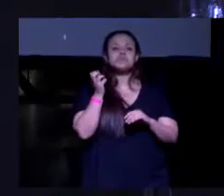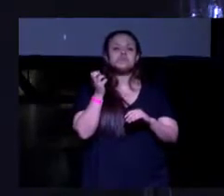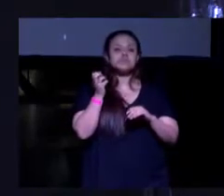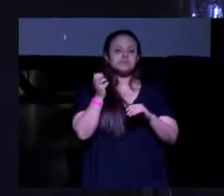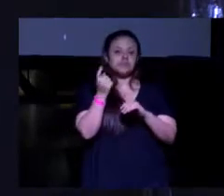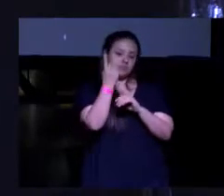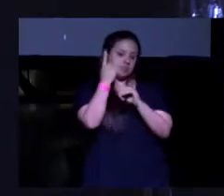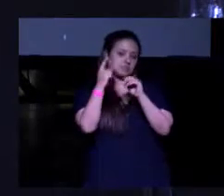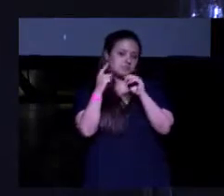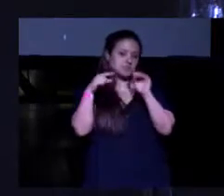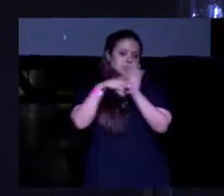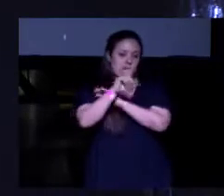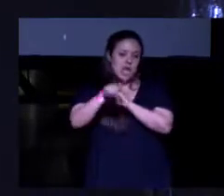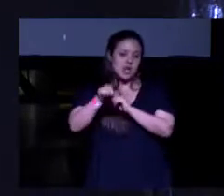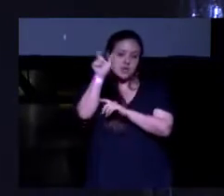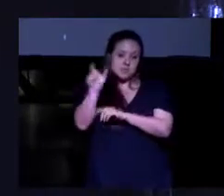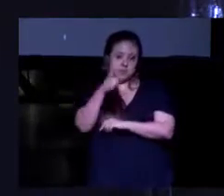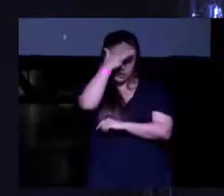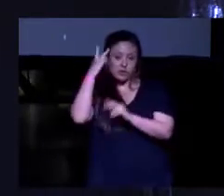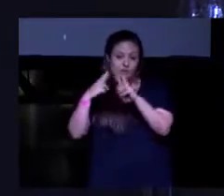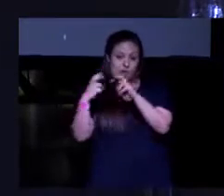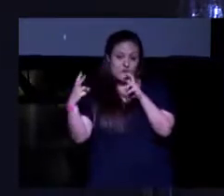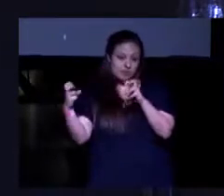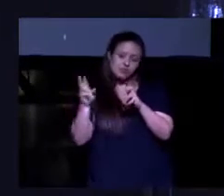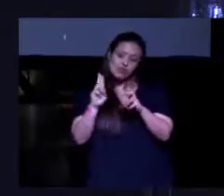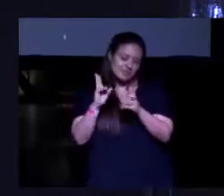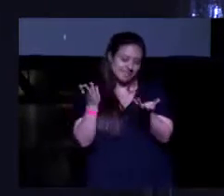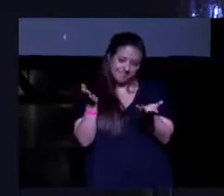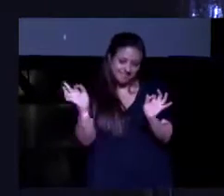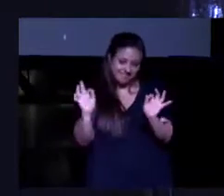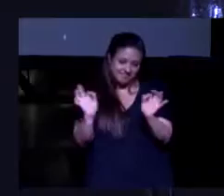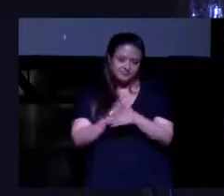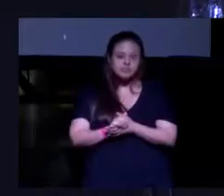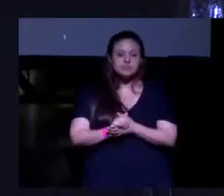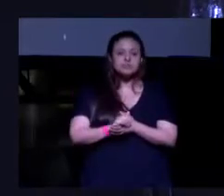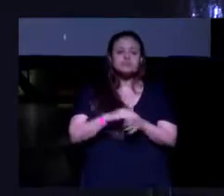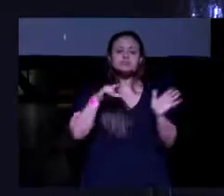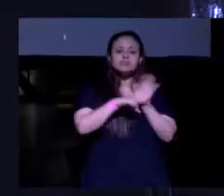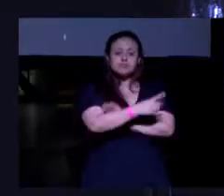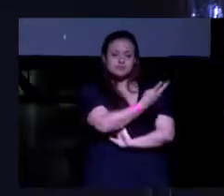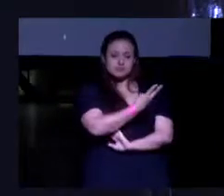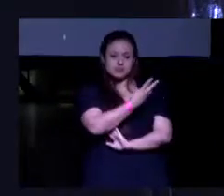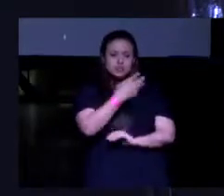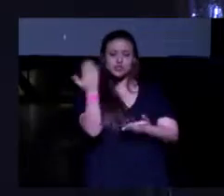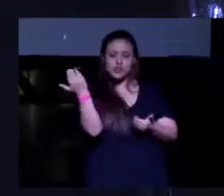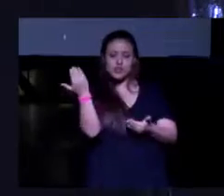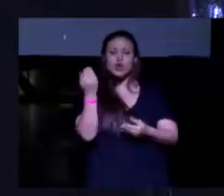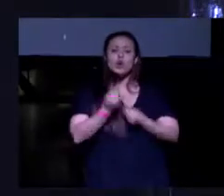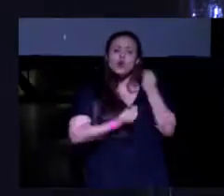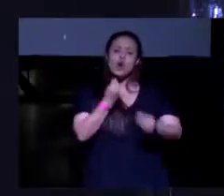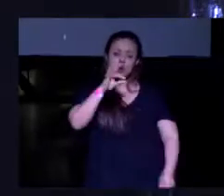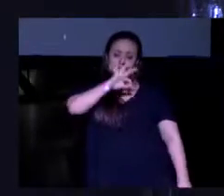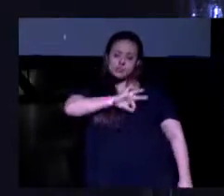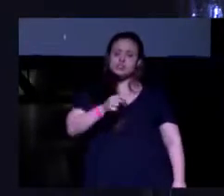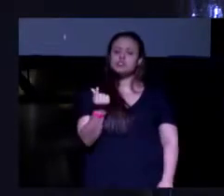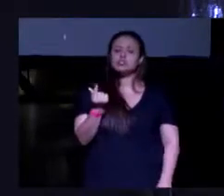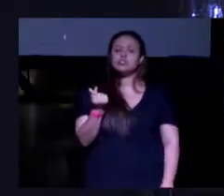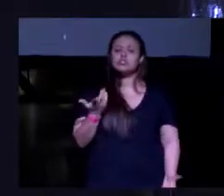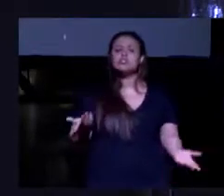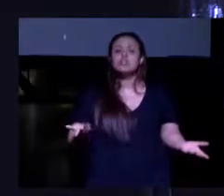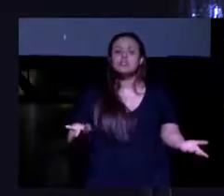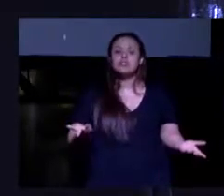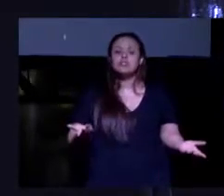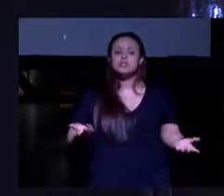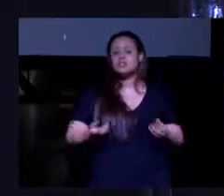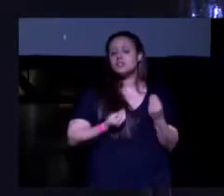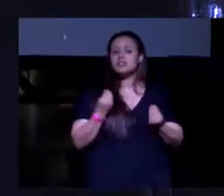mas ele não deixou o nome, que era assim, como esses três jovens ganham dinheiro fazendo os projetos que eles desenvolvem? Então, como é que